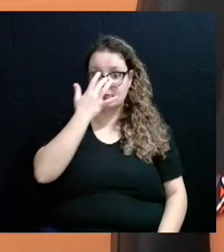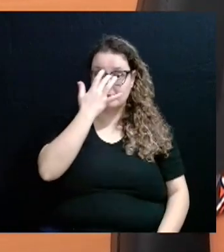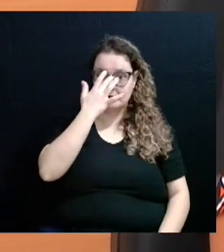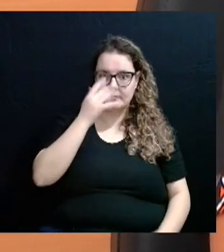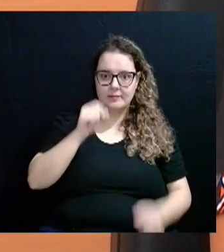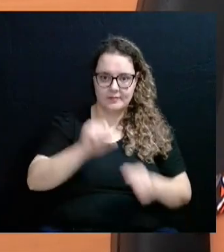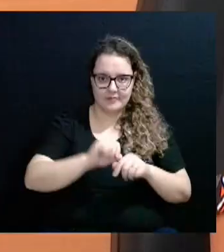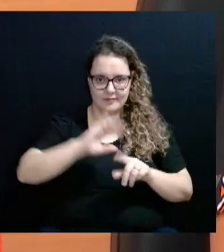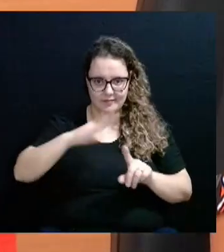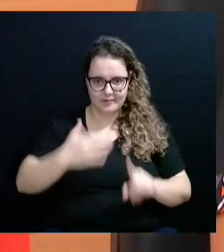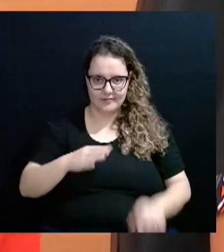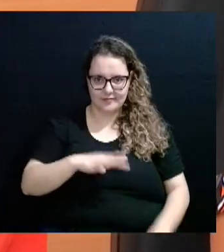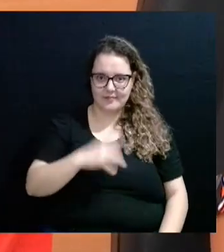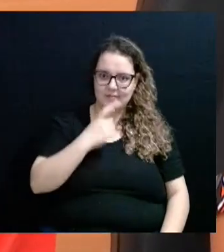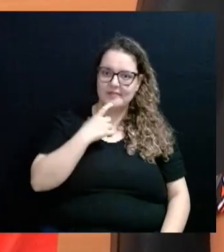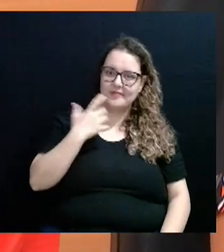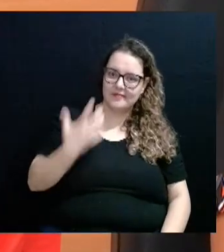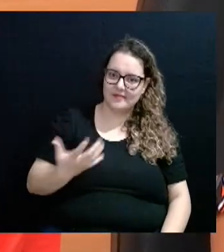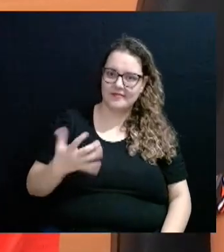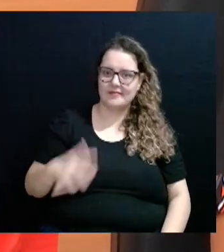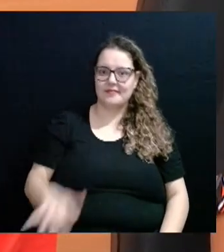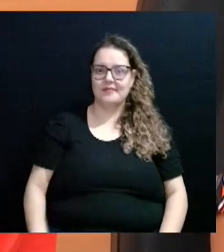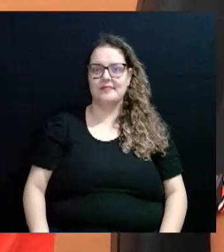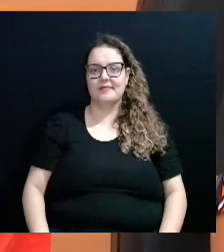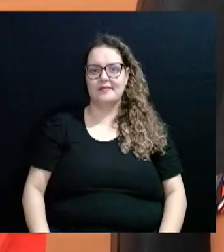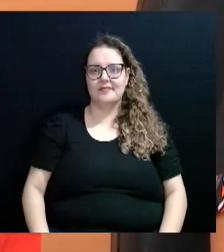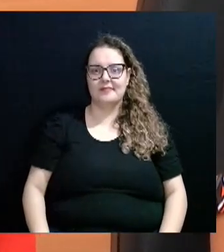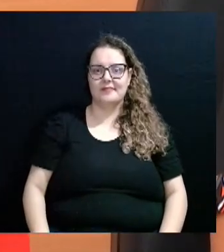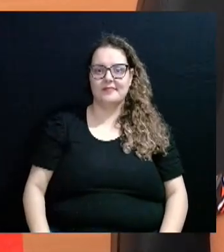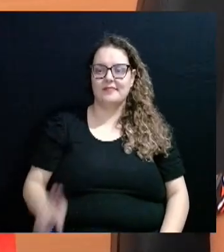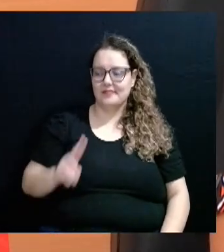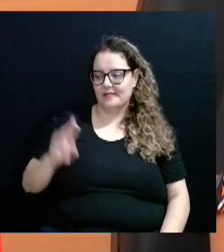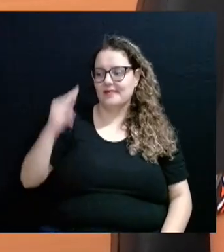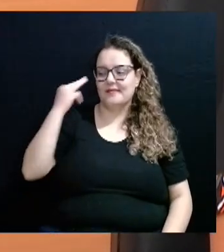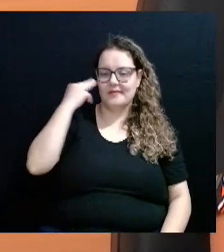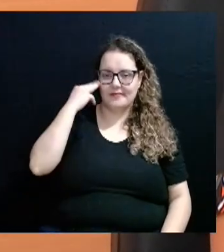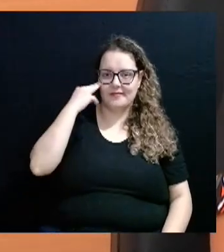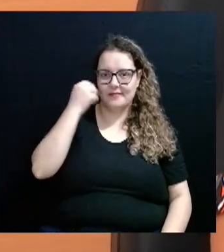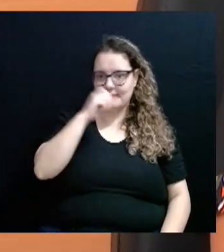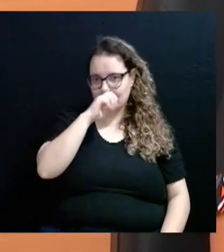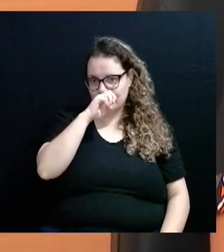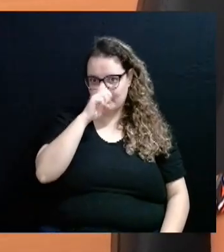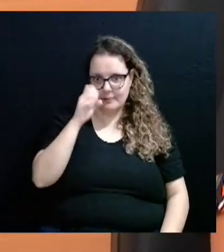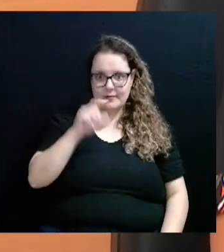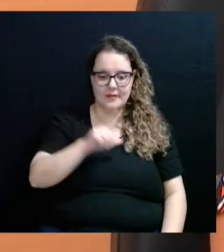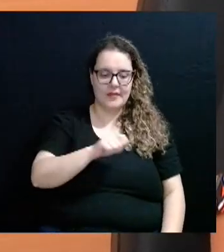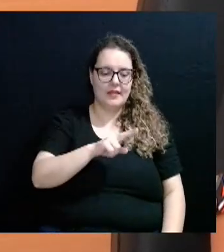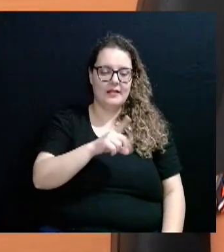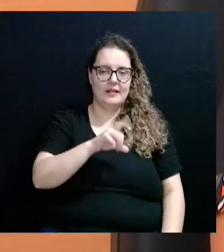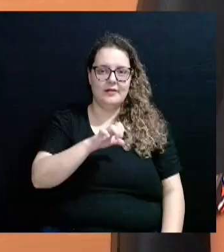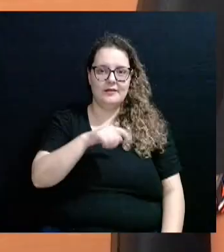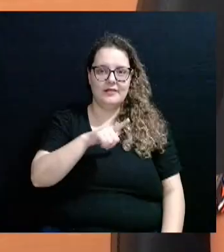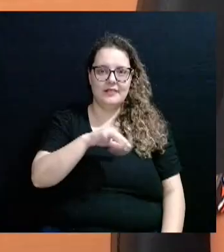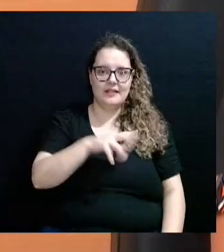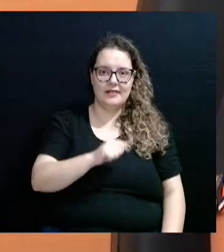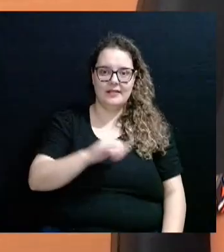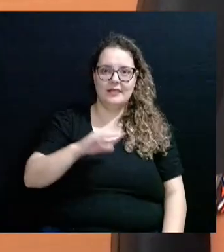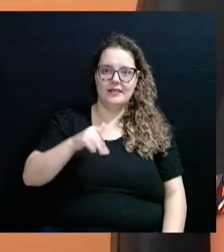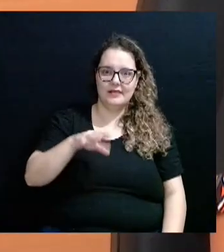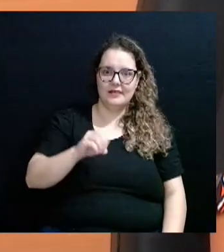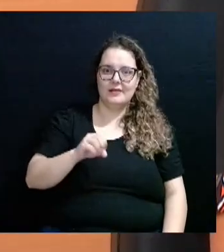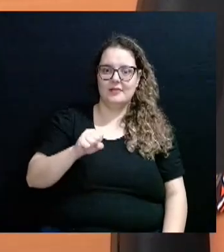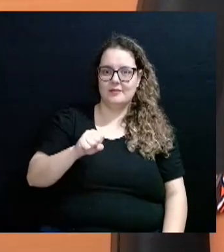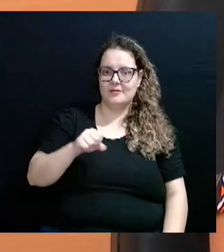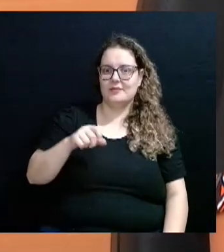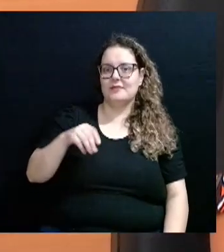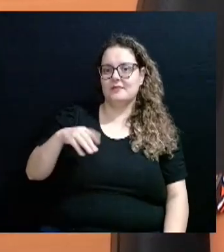a Campinas no nome e na memória de Laudelina de Campos Melo, que foi uma